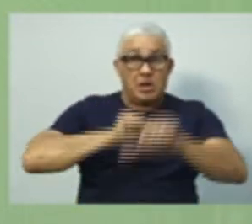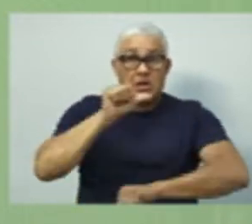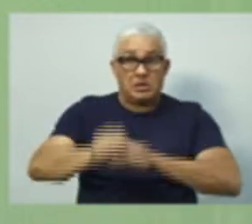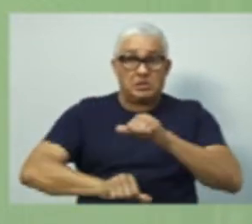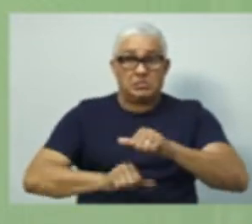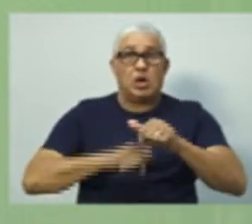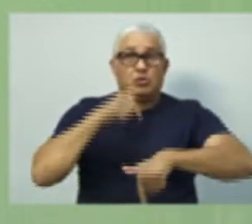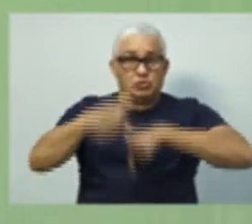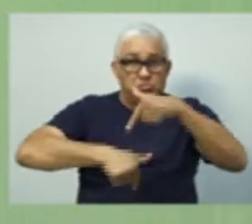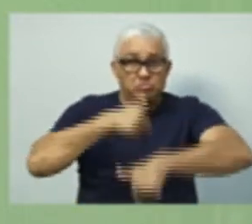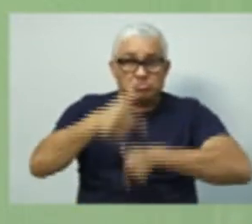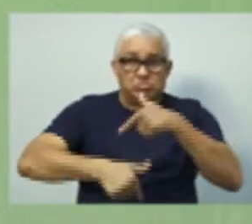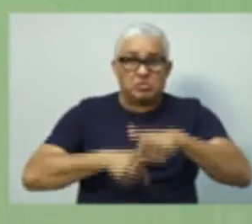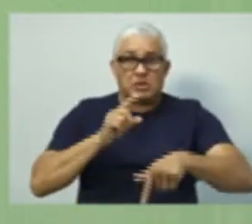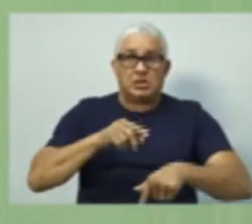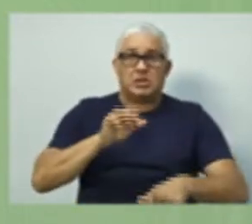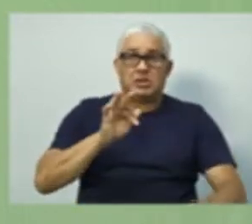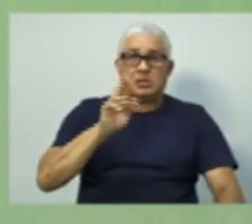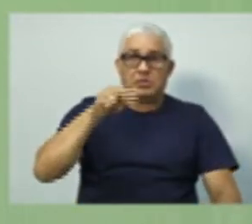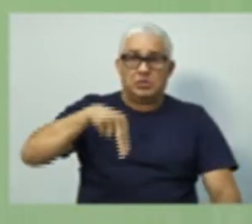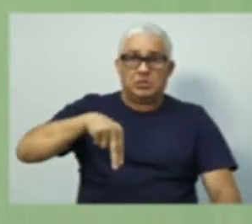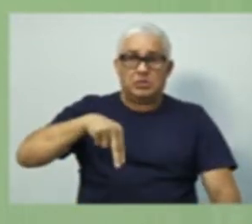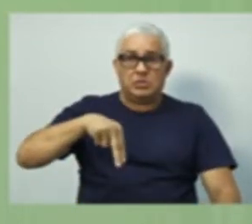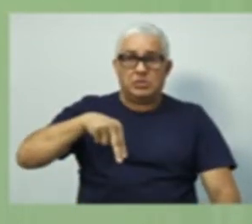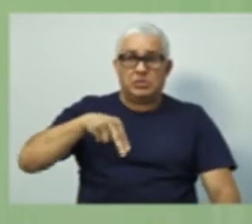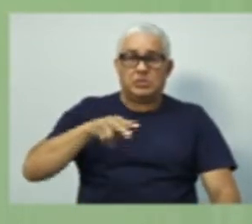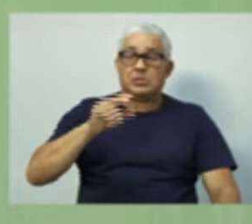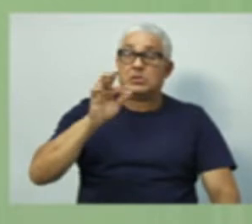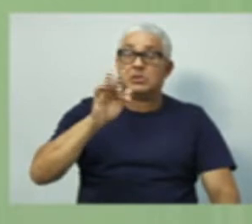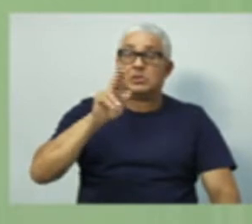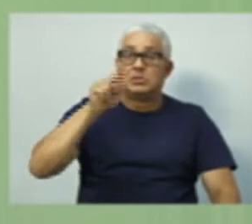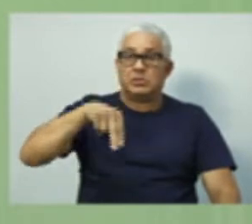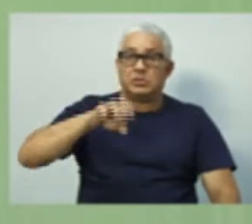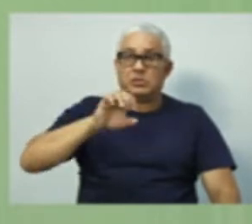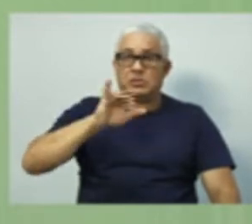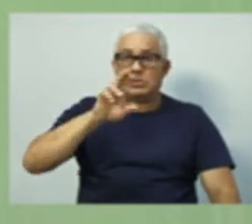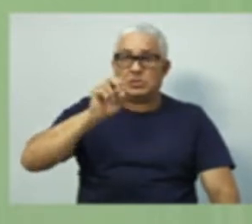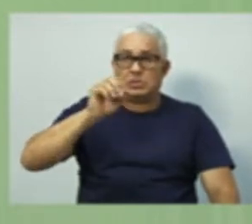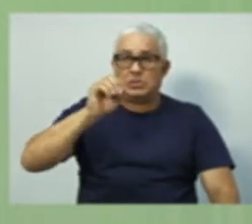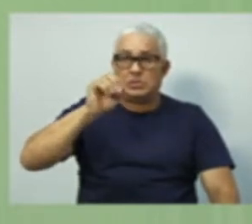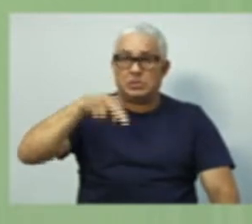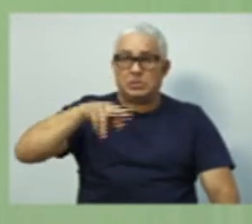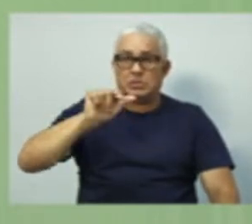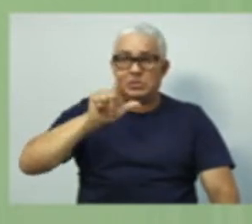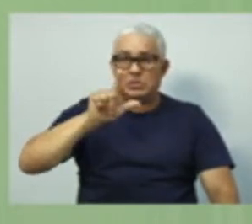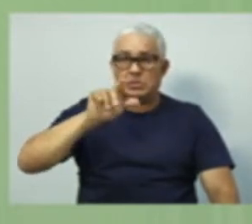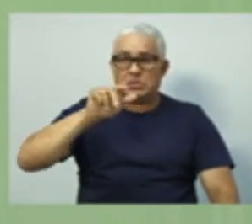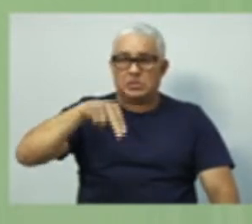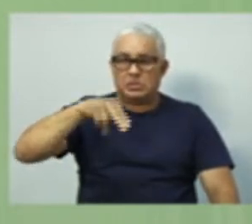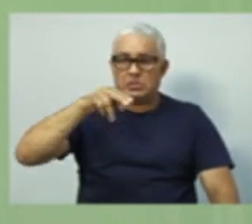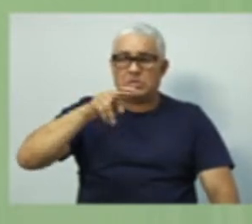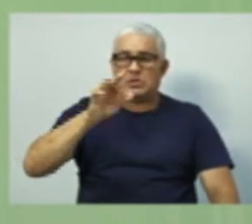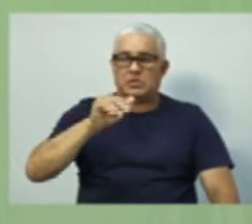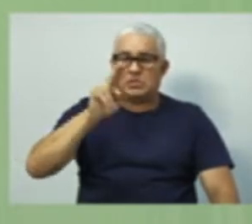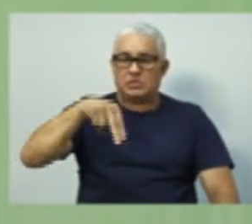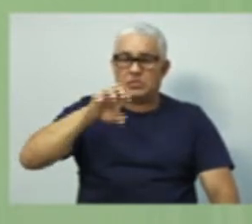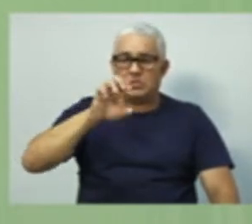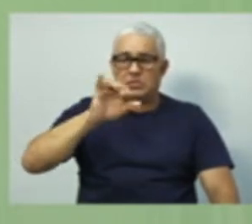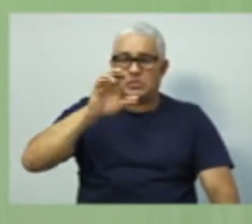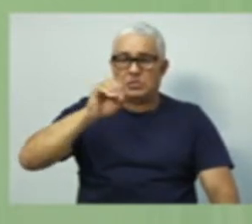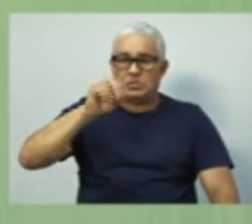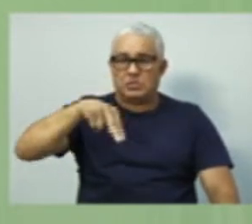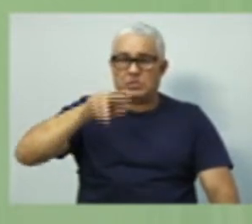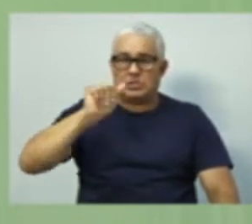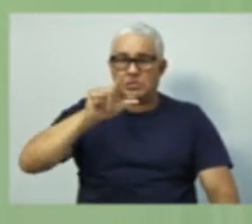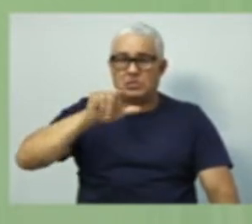Orçamento operacional. Esse aqui já está dizendo. O que é operacional? É algo que vai